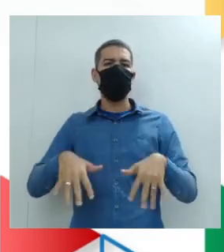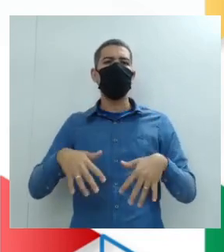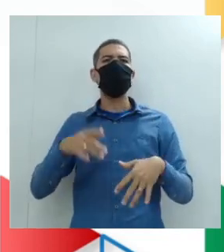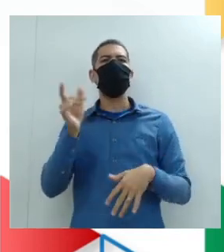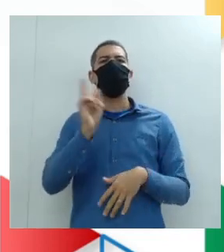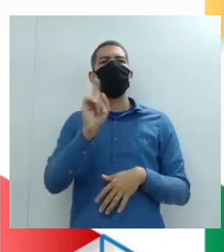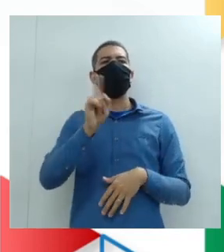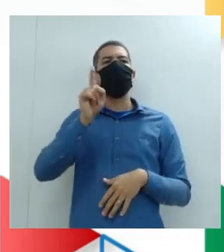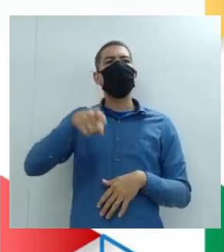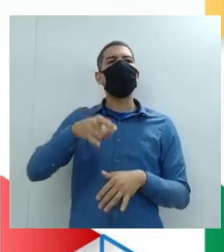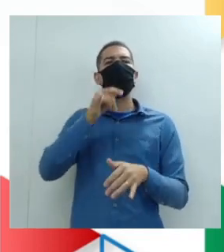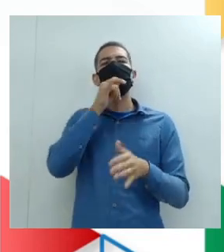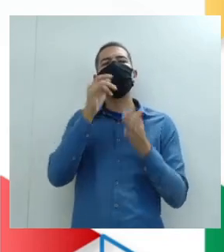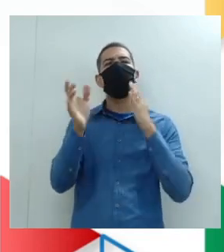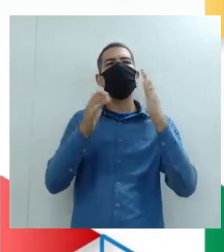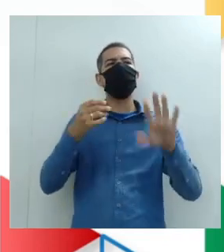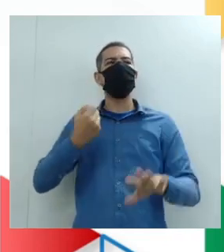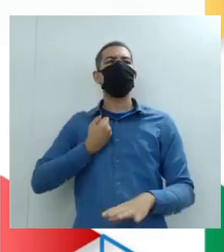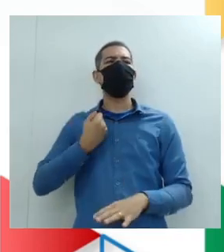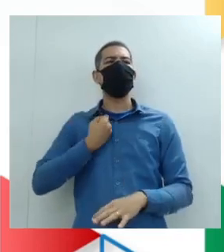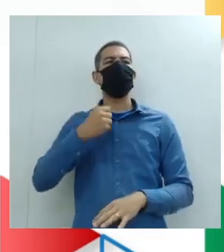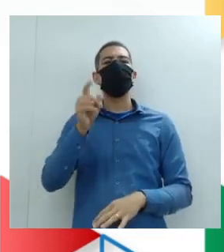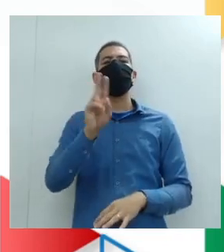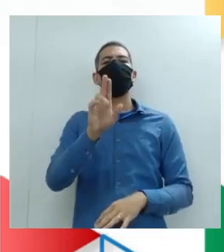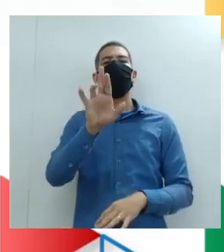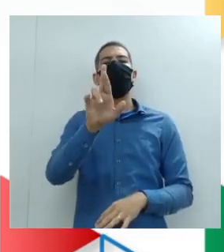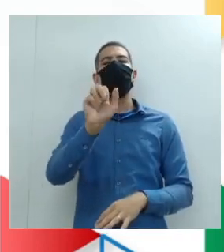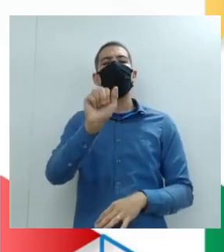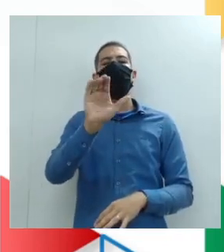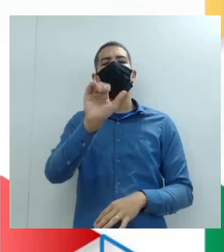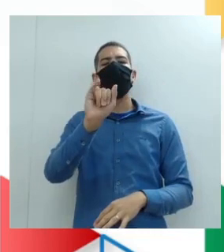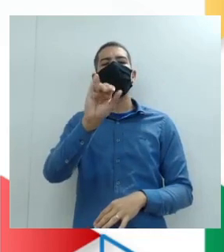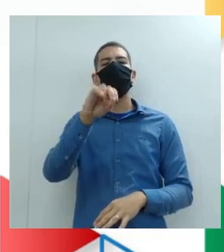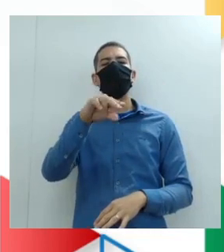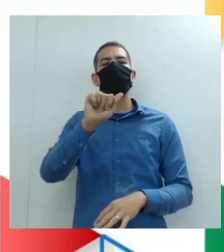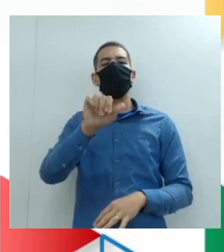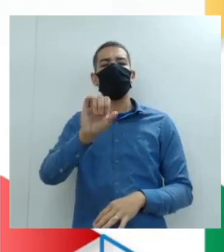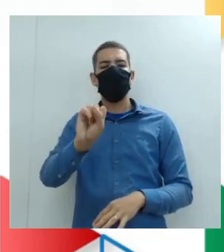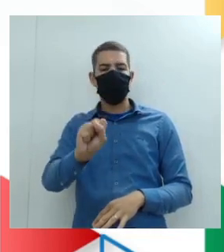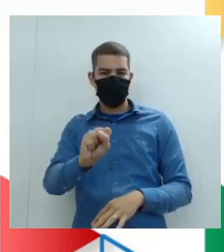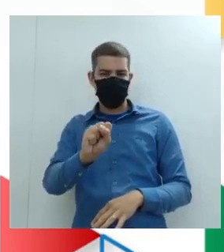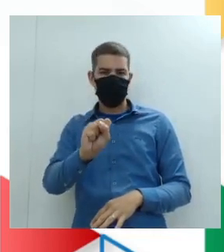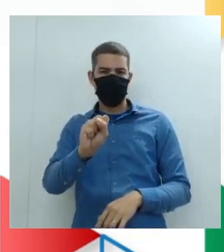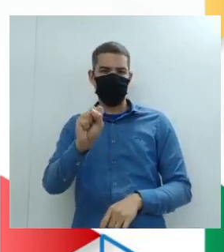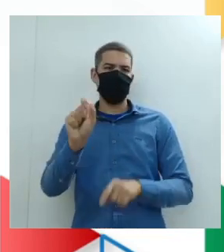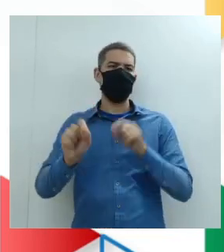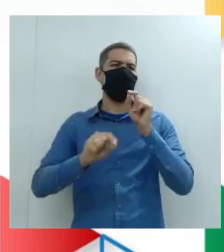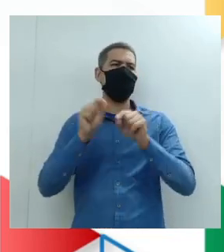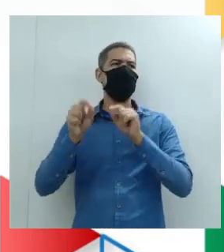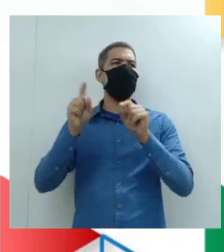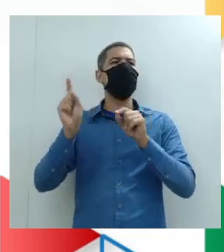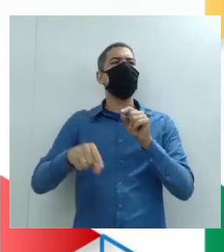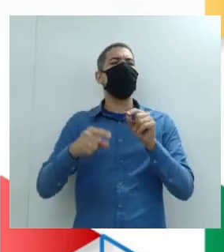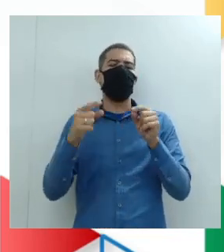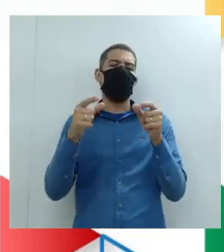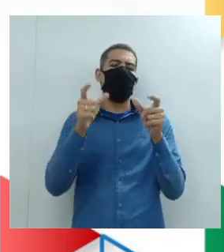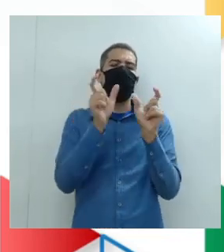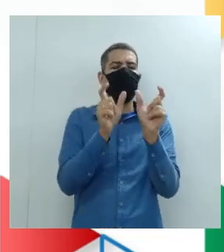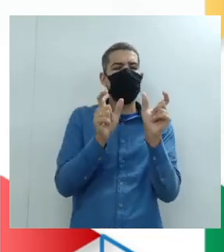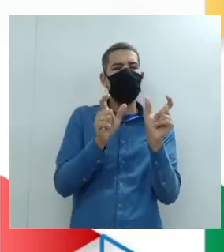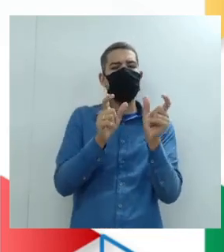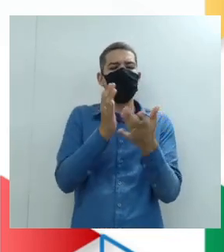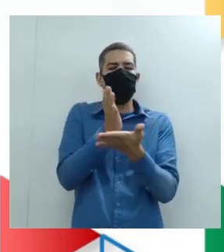exemplos de números chamados de números racionais. Racional, a palavra racional vem de ractio, de